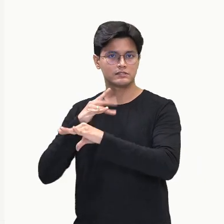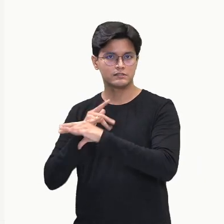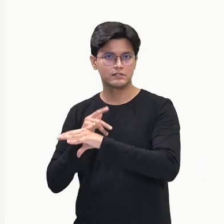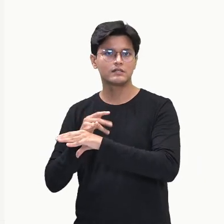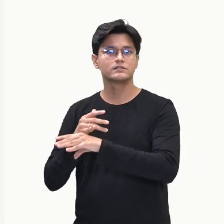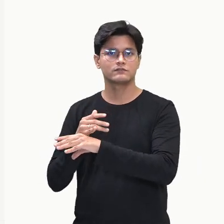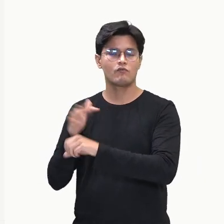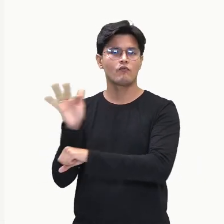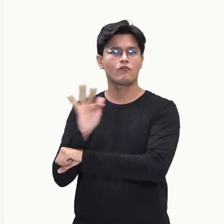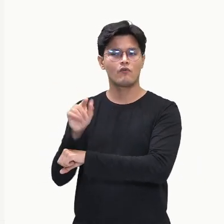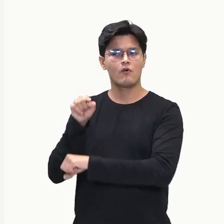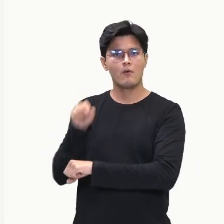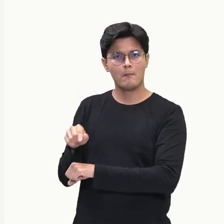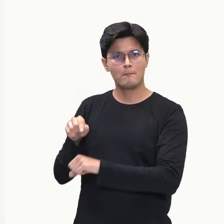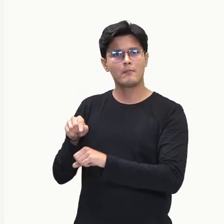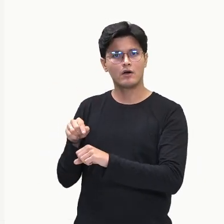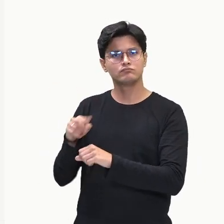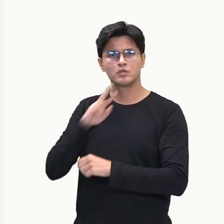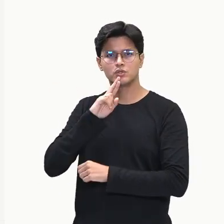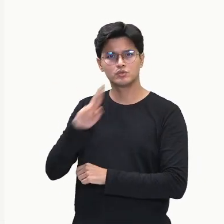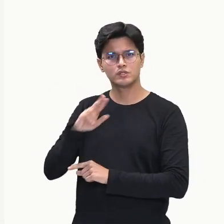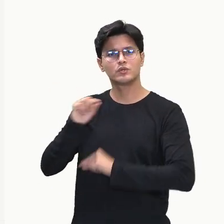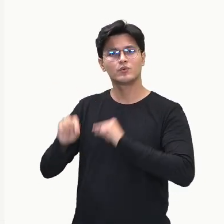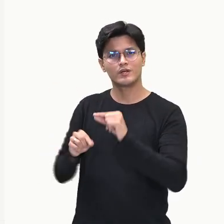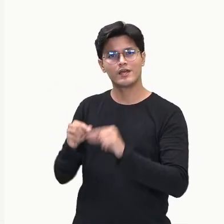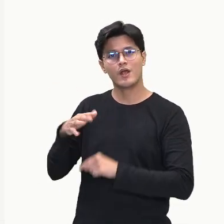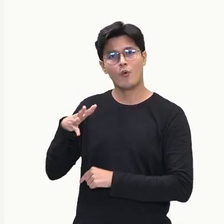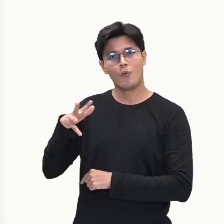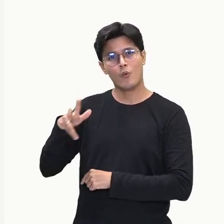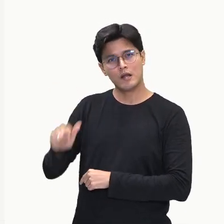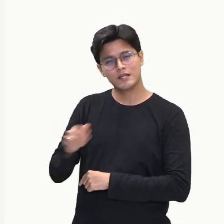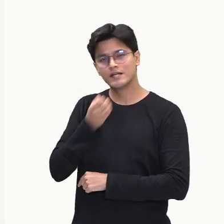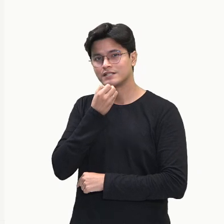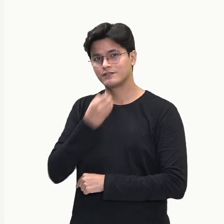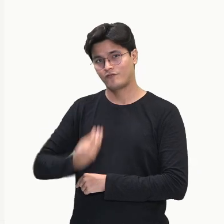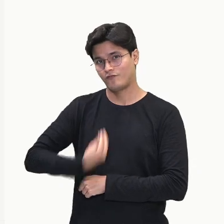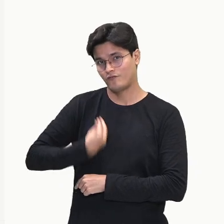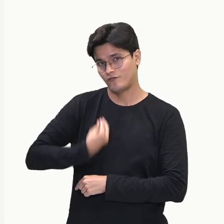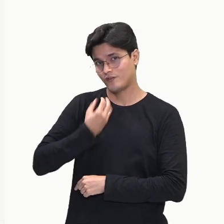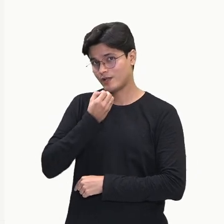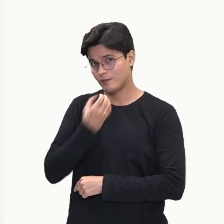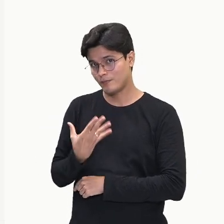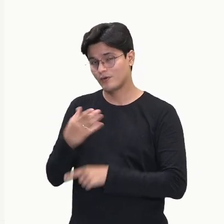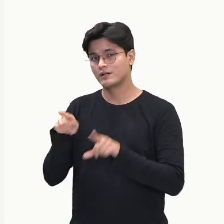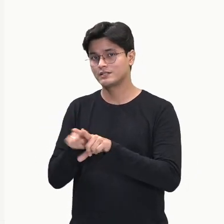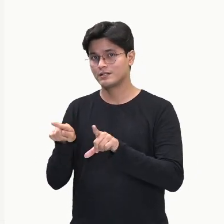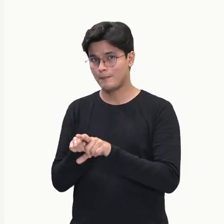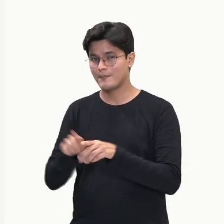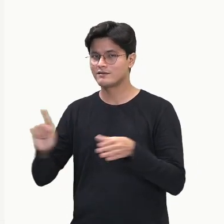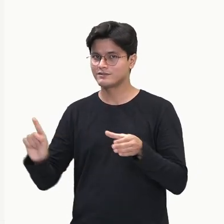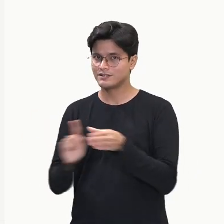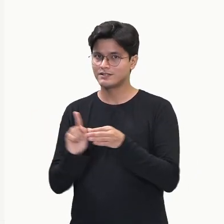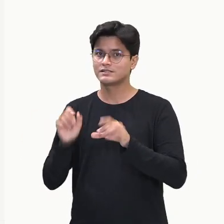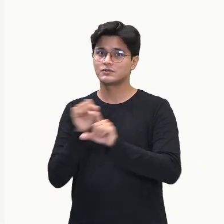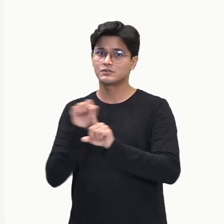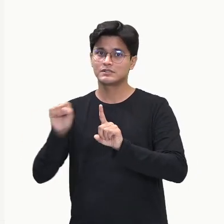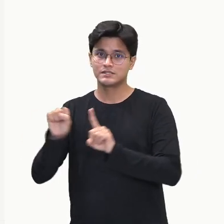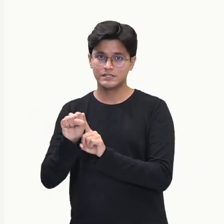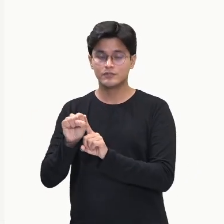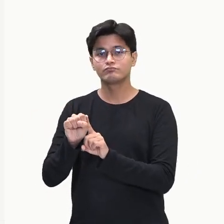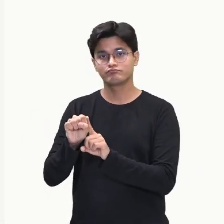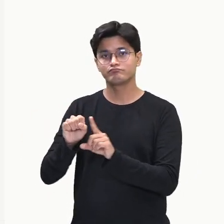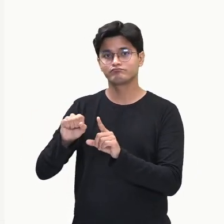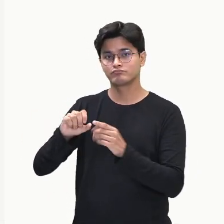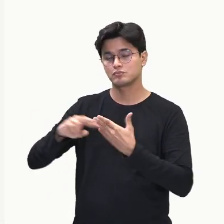garantem maior qualidade de vida. Além da qualidade de vida, garantem a integração social. E isso promove,